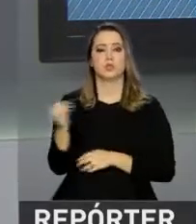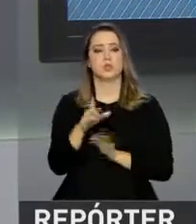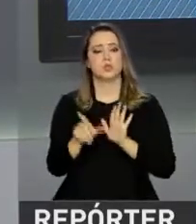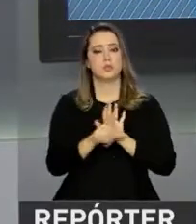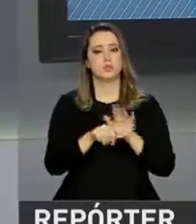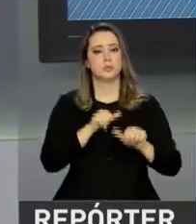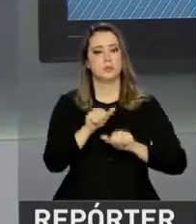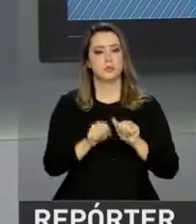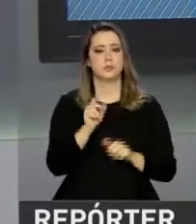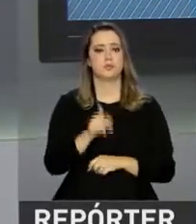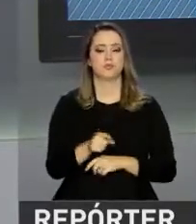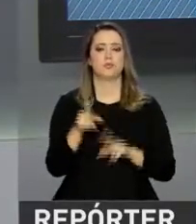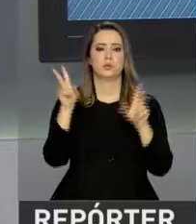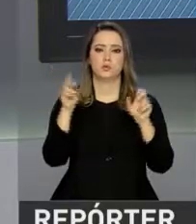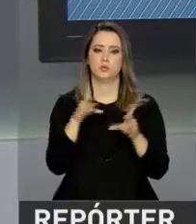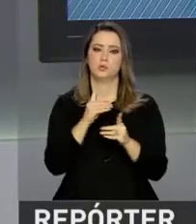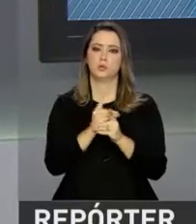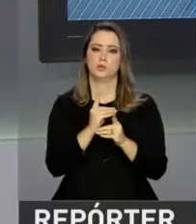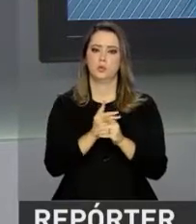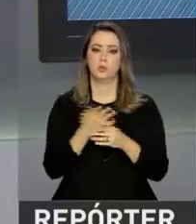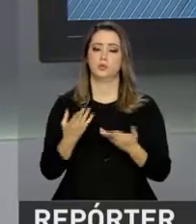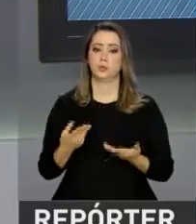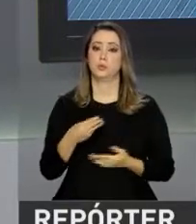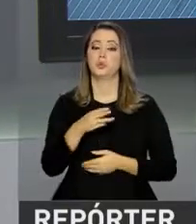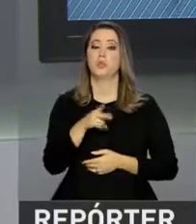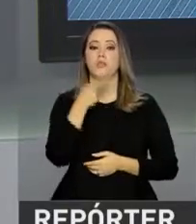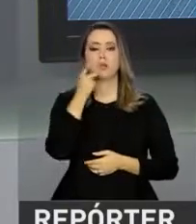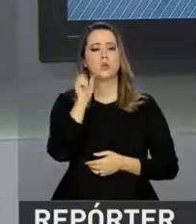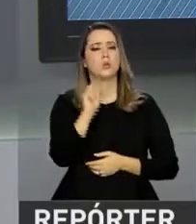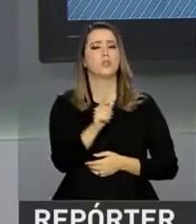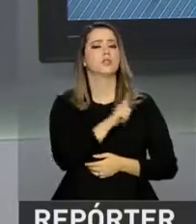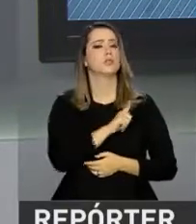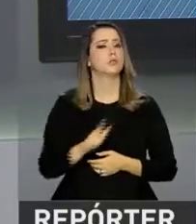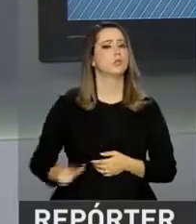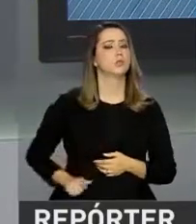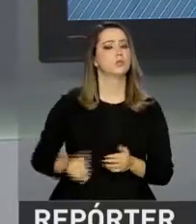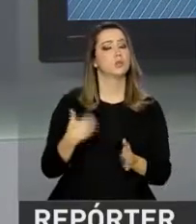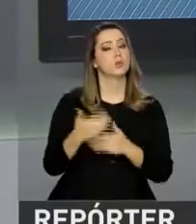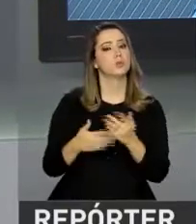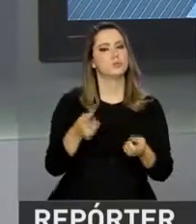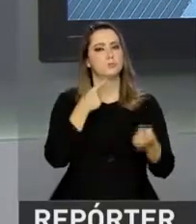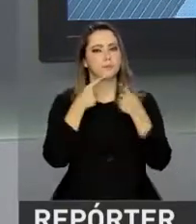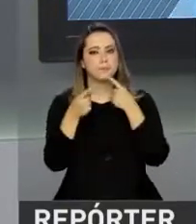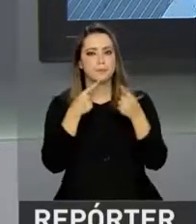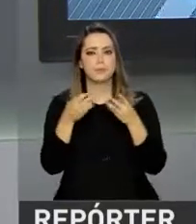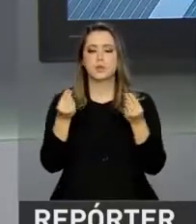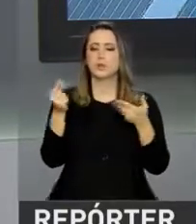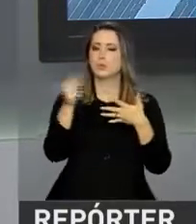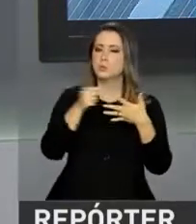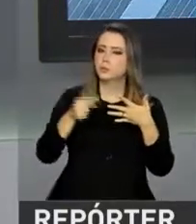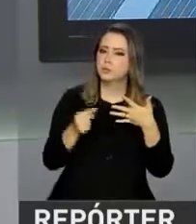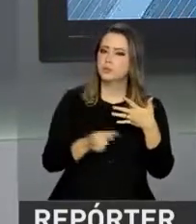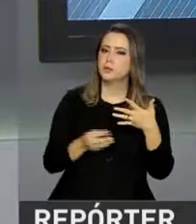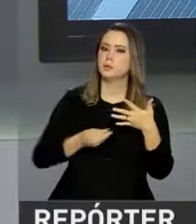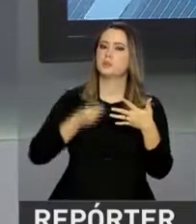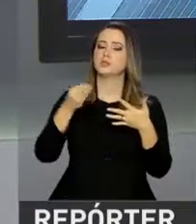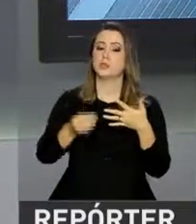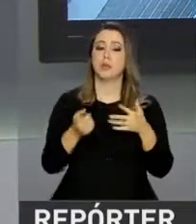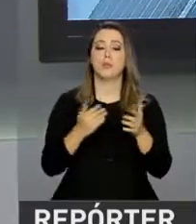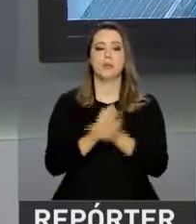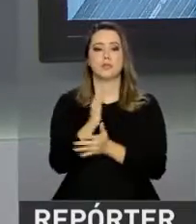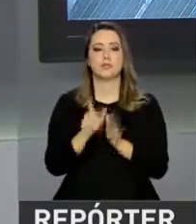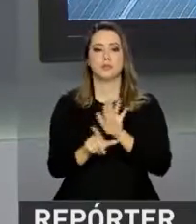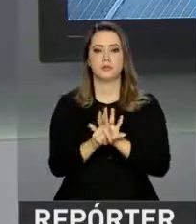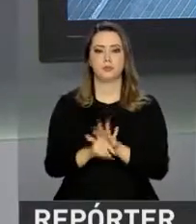da previdência foi um dos temas deste encontro o ministro maroni disse que o governo continua negociando pontos da reforma para garantir a aprovação da